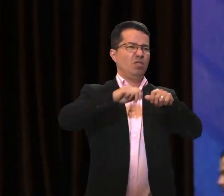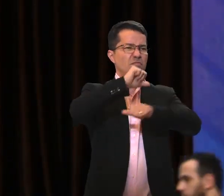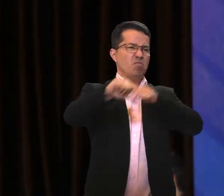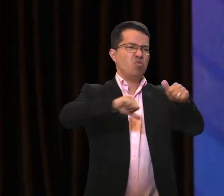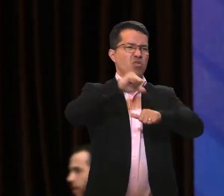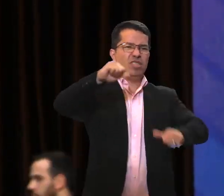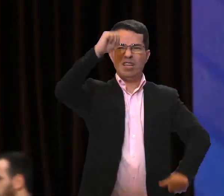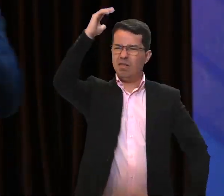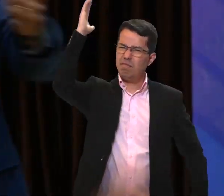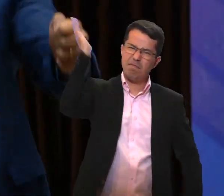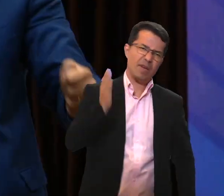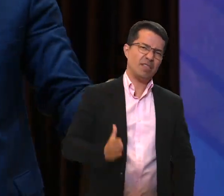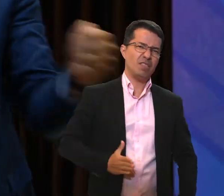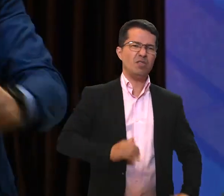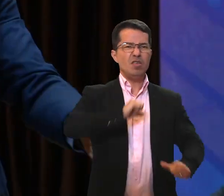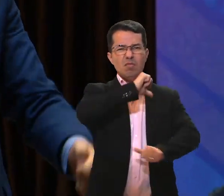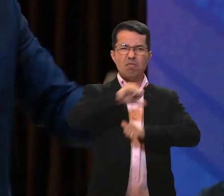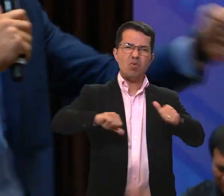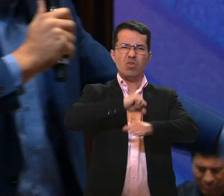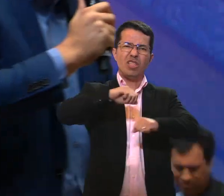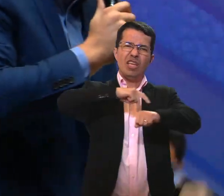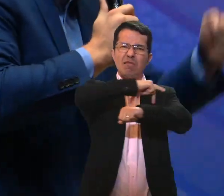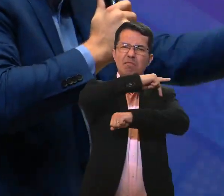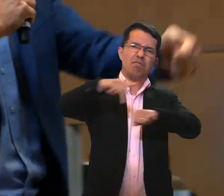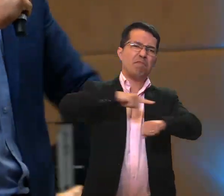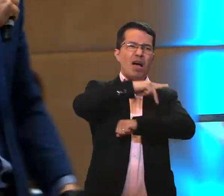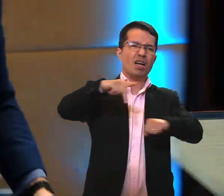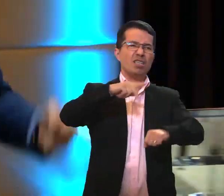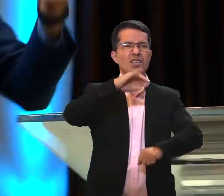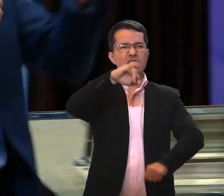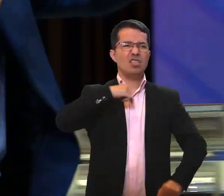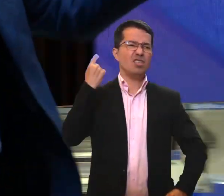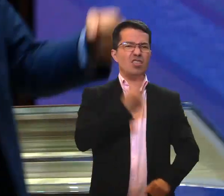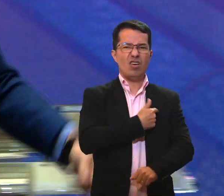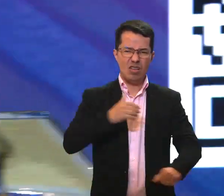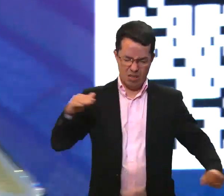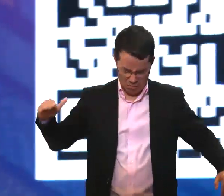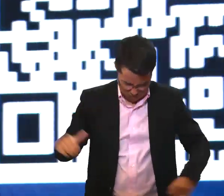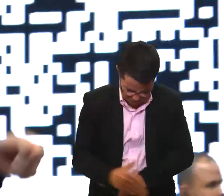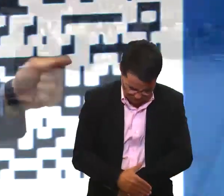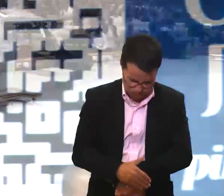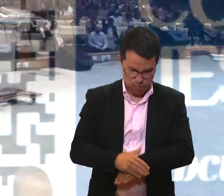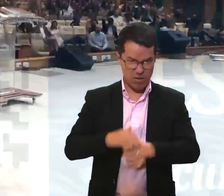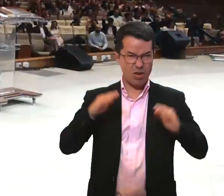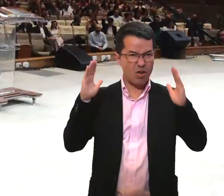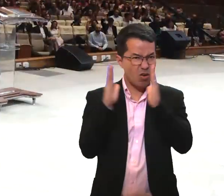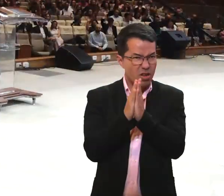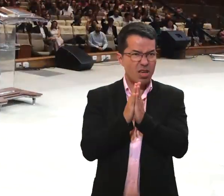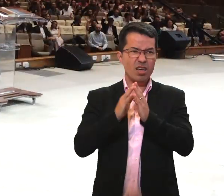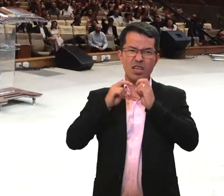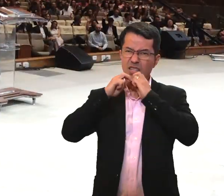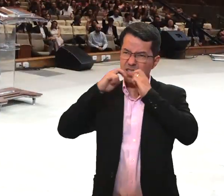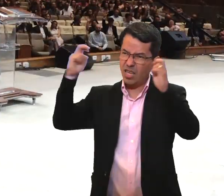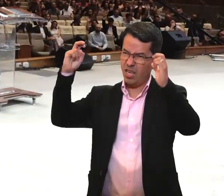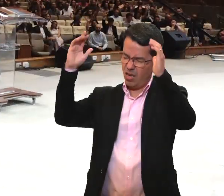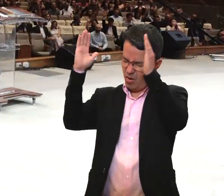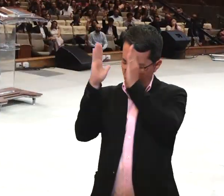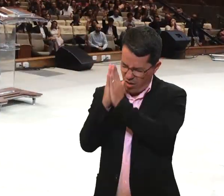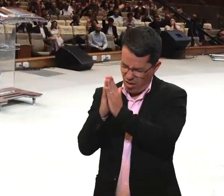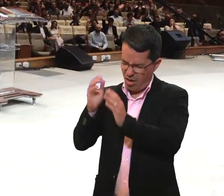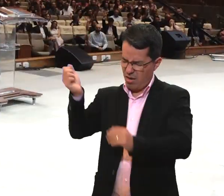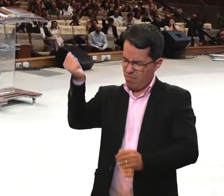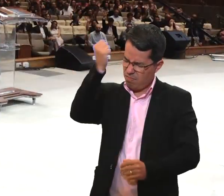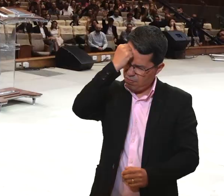pelo meu nome, se humilhar e orar e buscar a minha face e se arrepender dos seus maus caminhos, eu